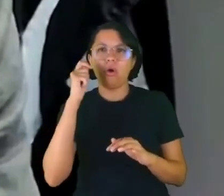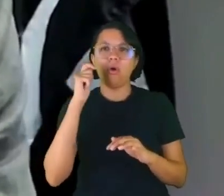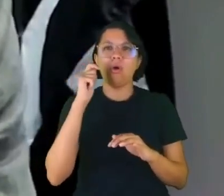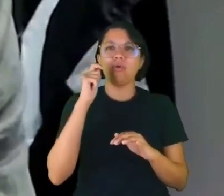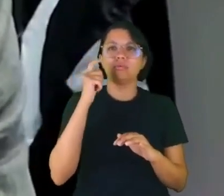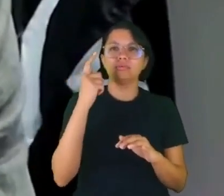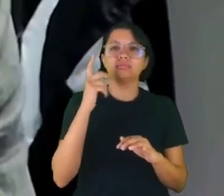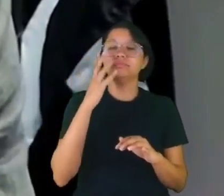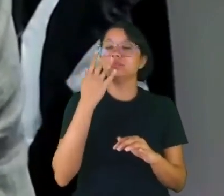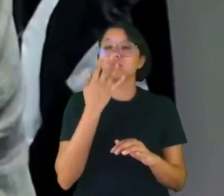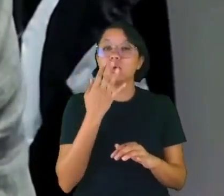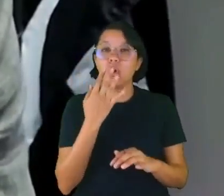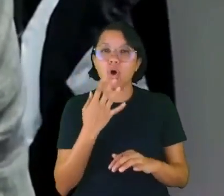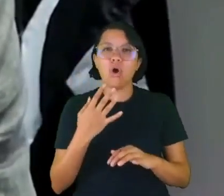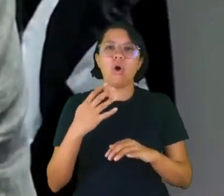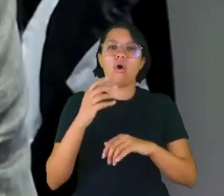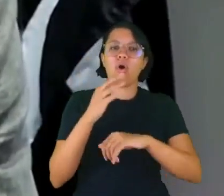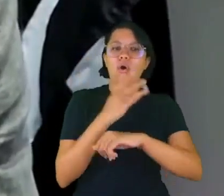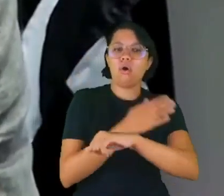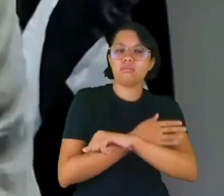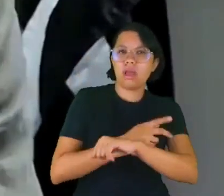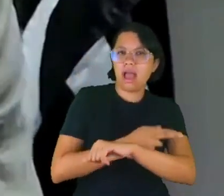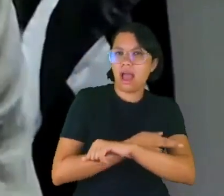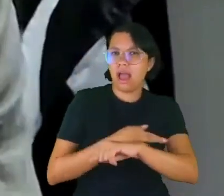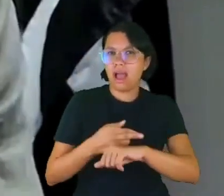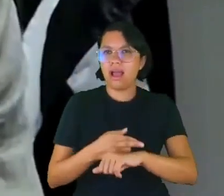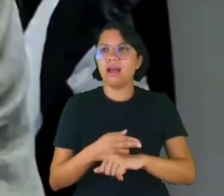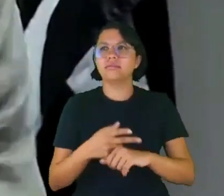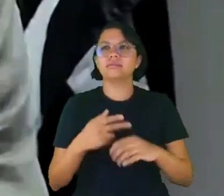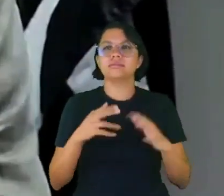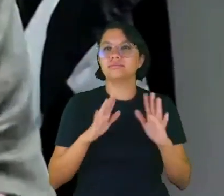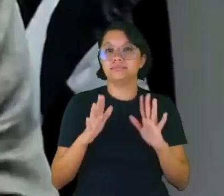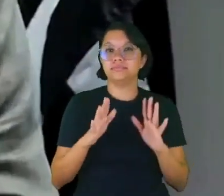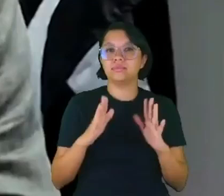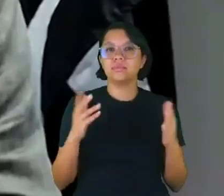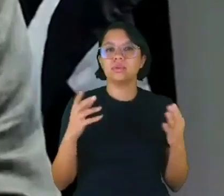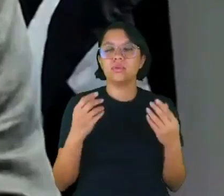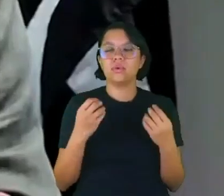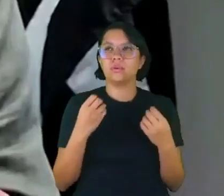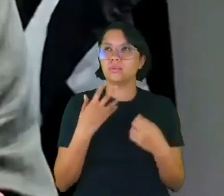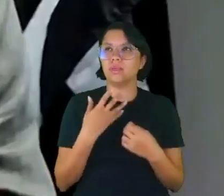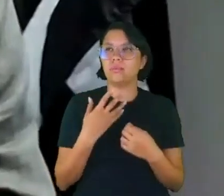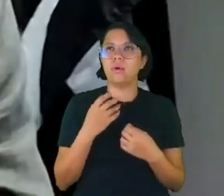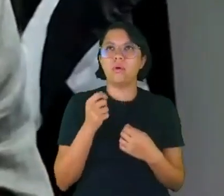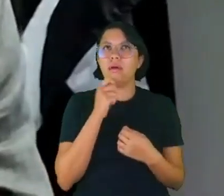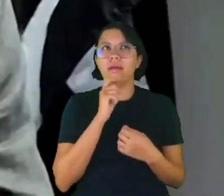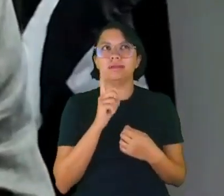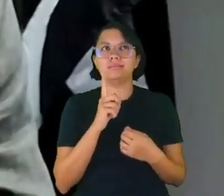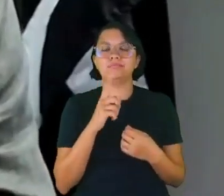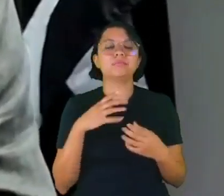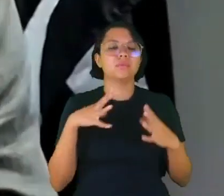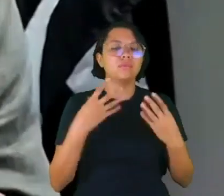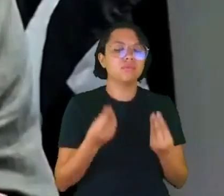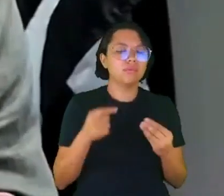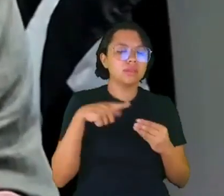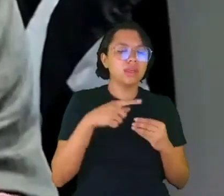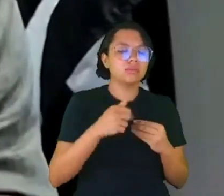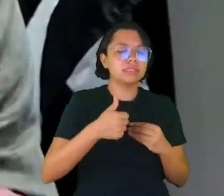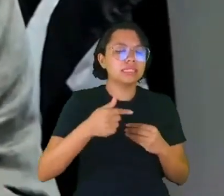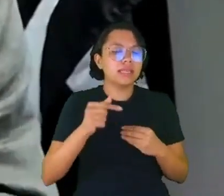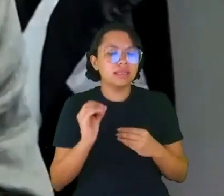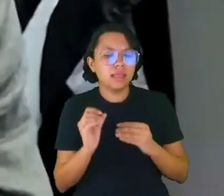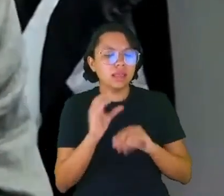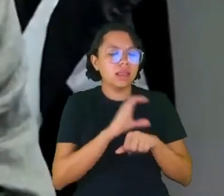estiver satisfeito ainda com isso, acho que isso é pouco, eu vou ao 170 da nossa Constituição, e aí lá, no 170 da Constituição, quando